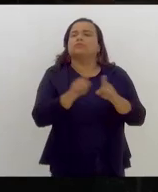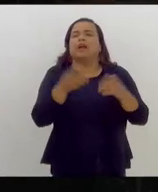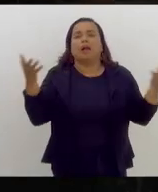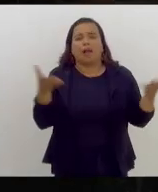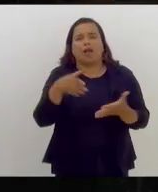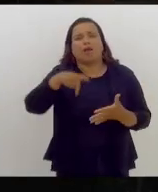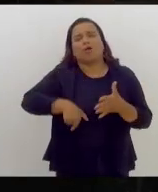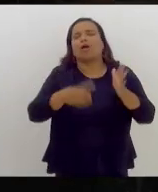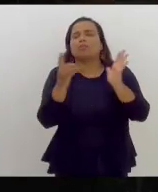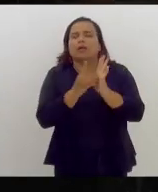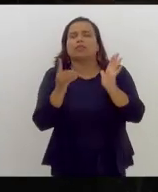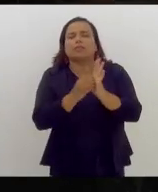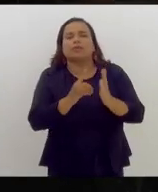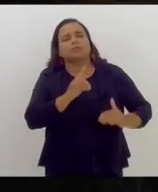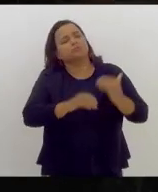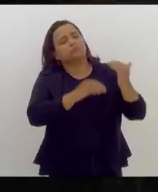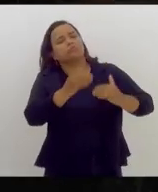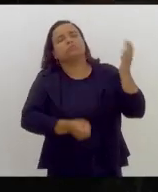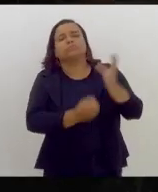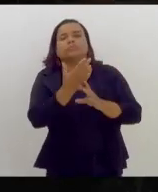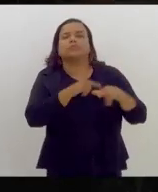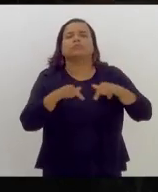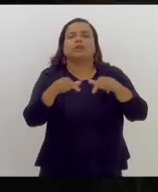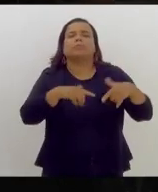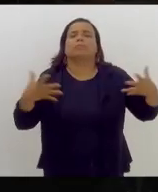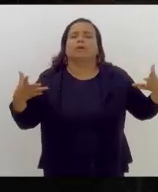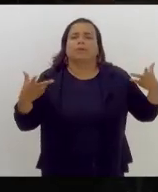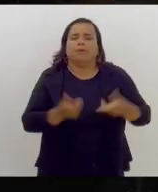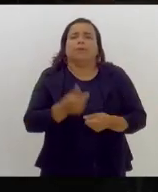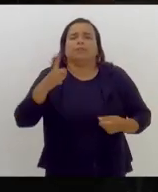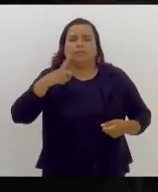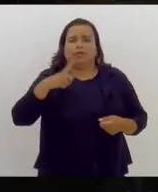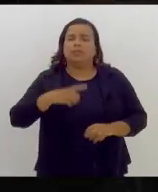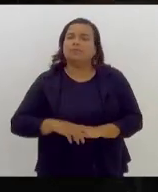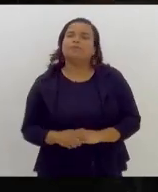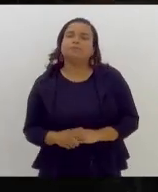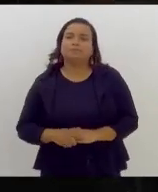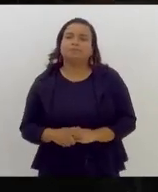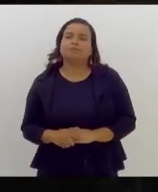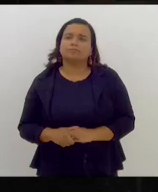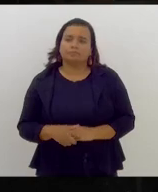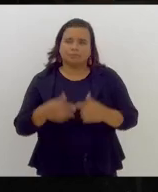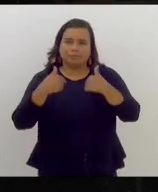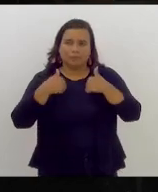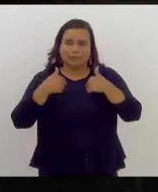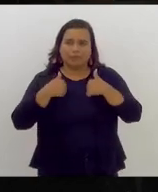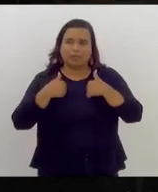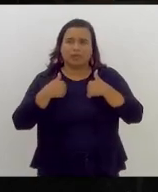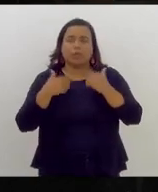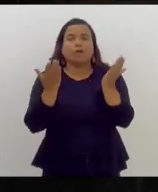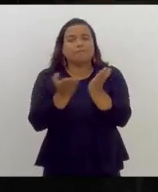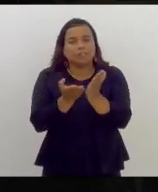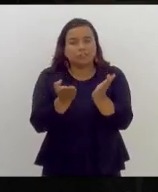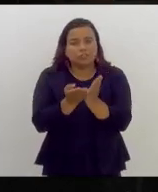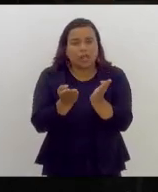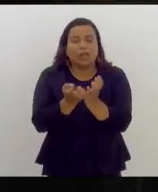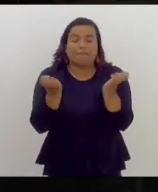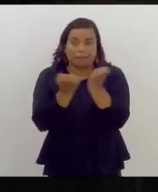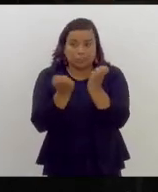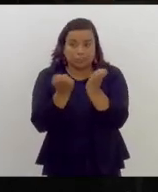Detran, desenvolvendo um trabalho magnífico. Eu, na qualidade de evangélico, de